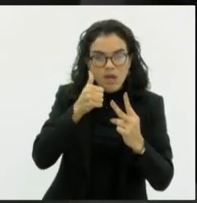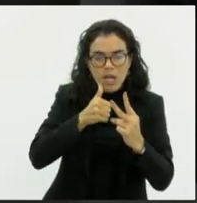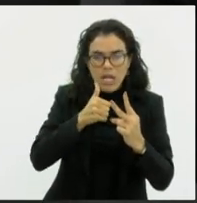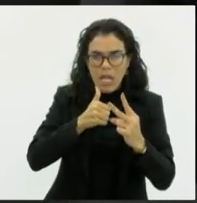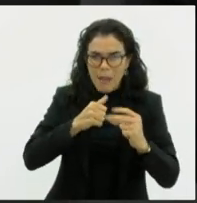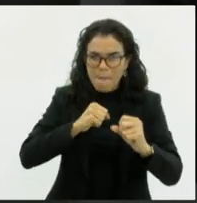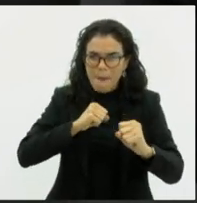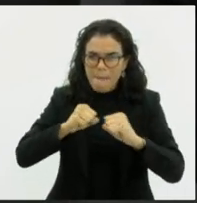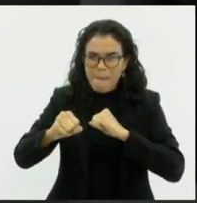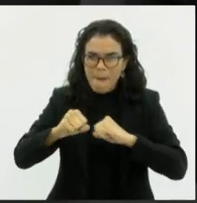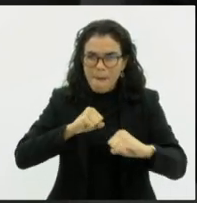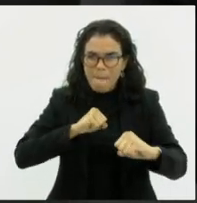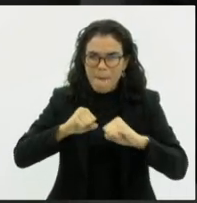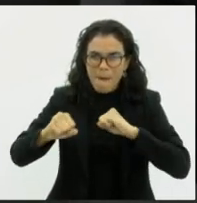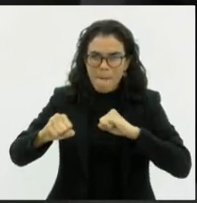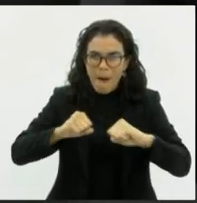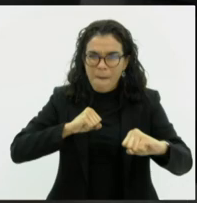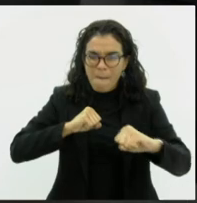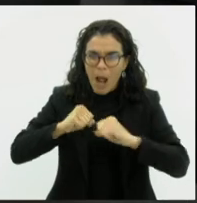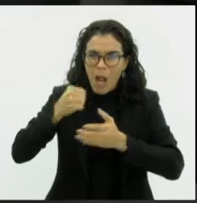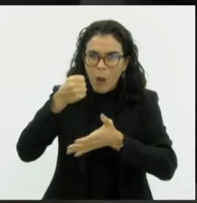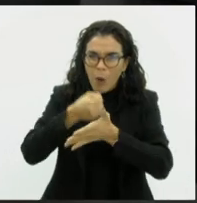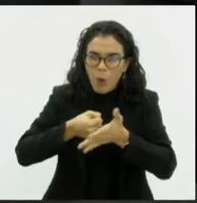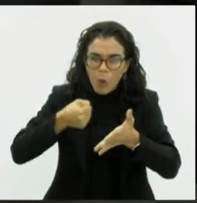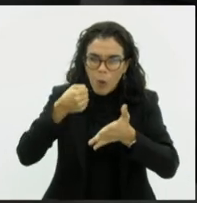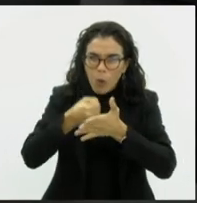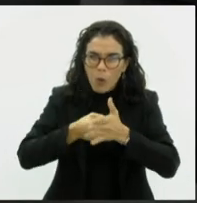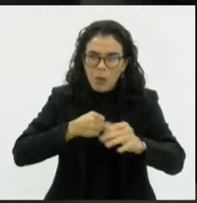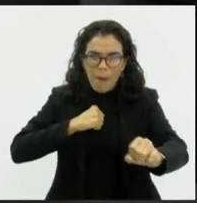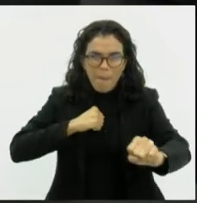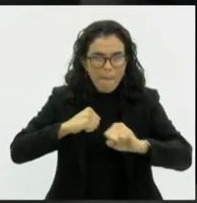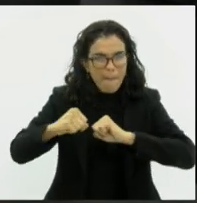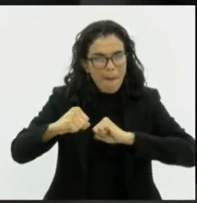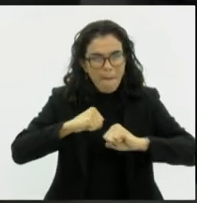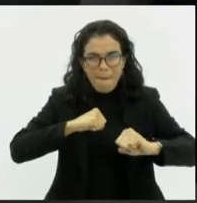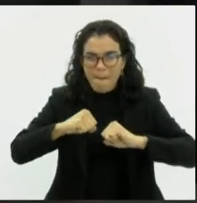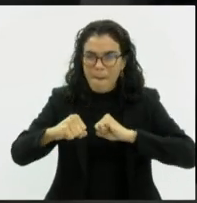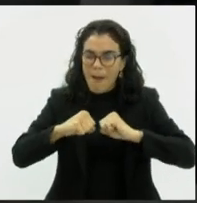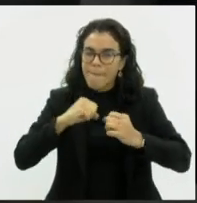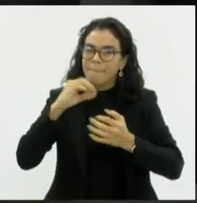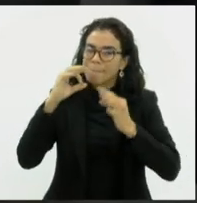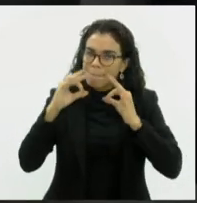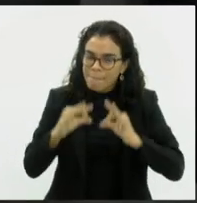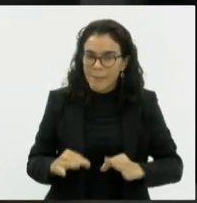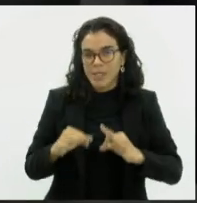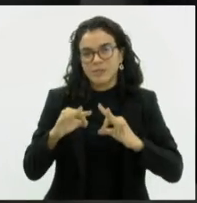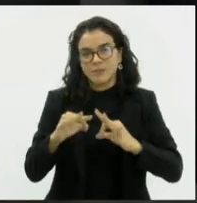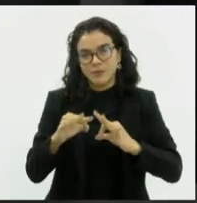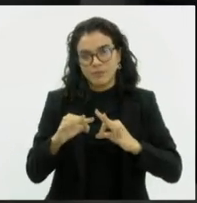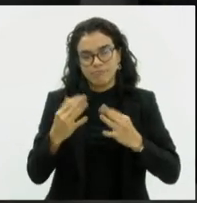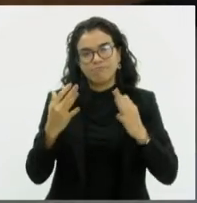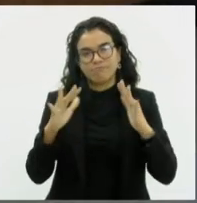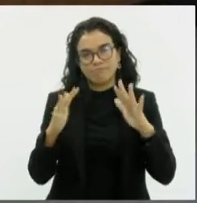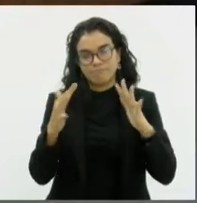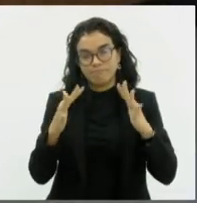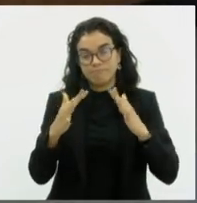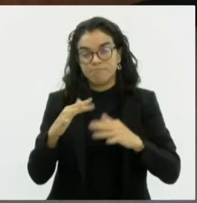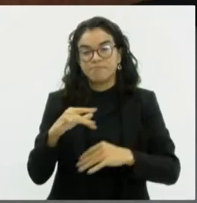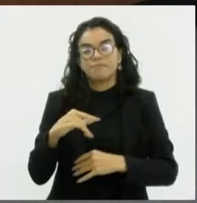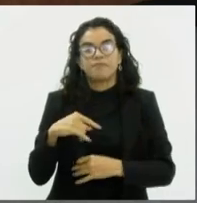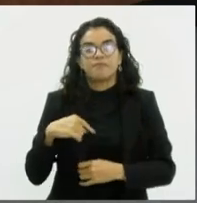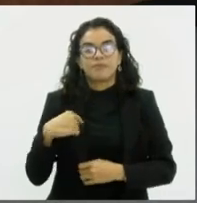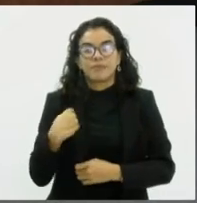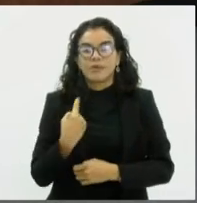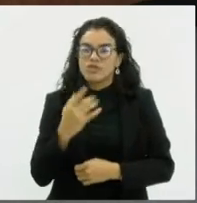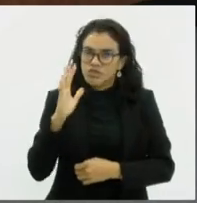fazem barulho, elas realmente lutam, são guerreiras. Então, a gente vê,